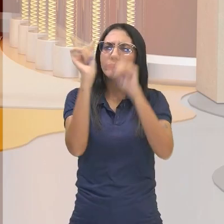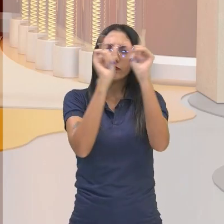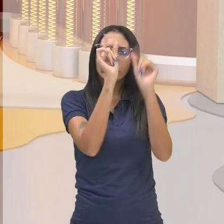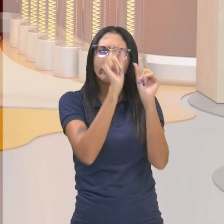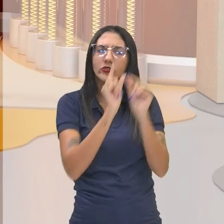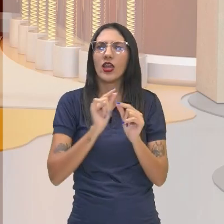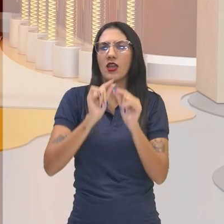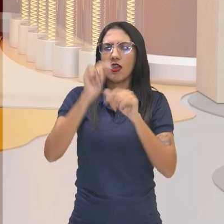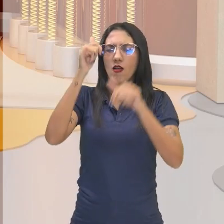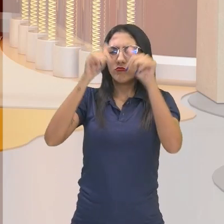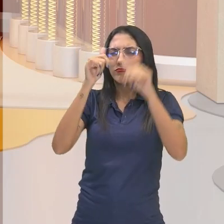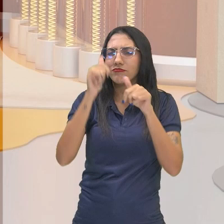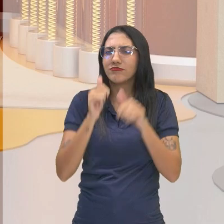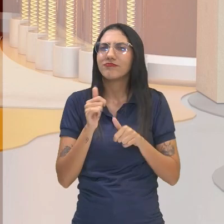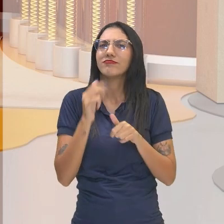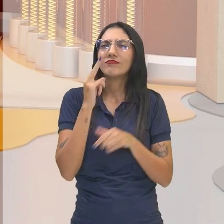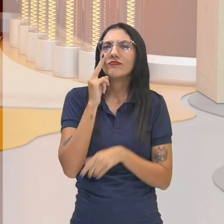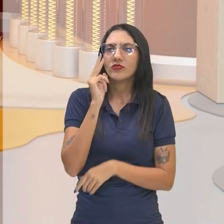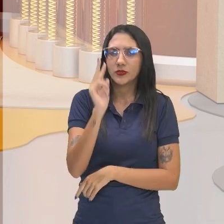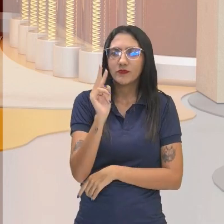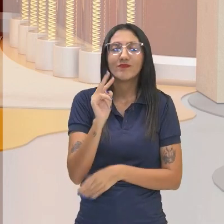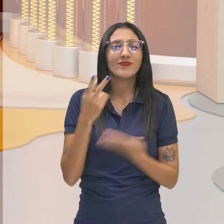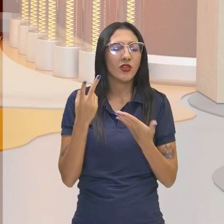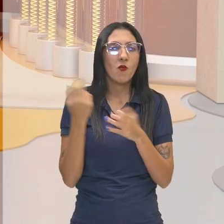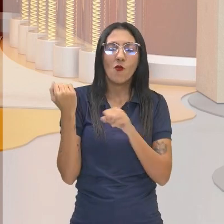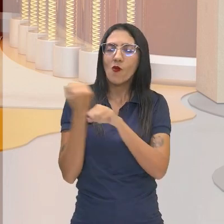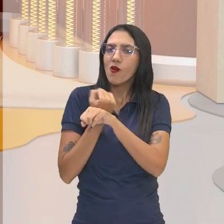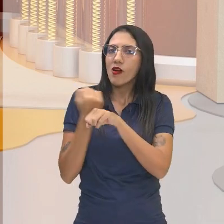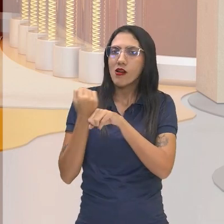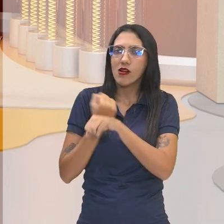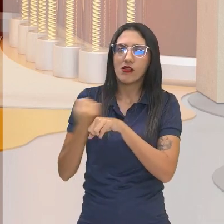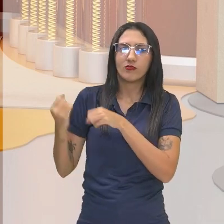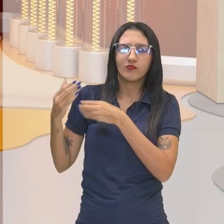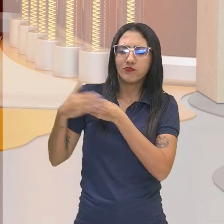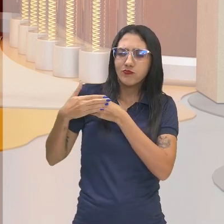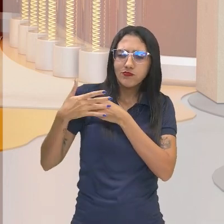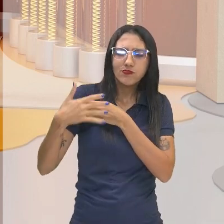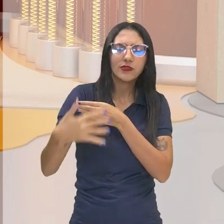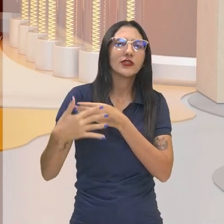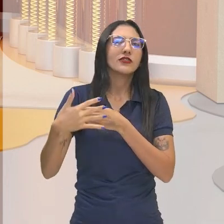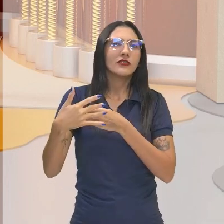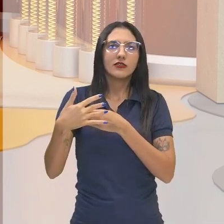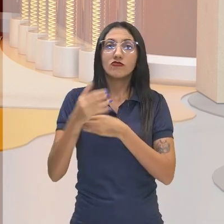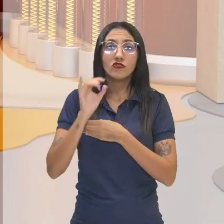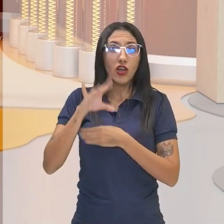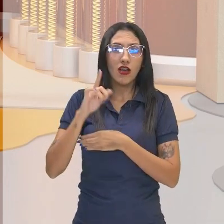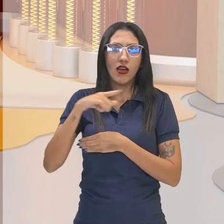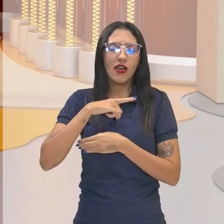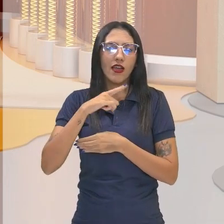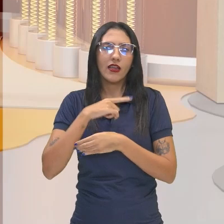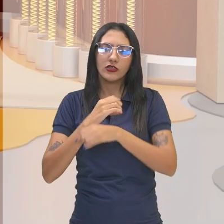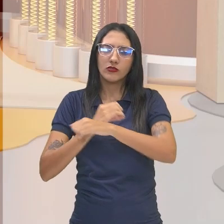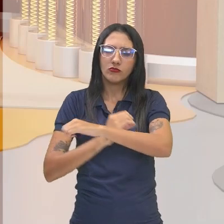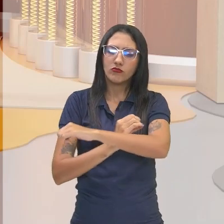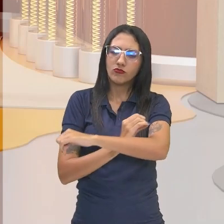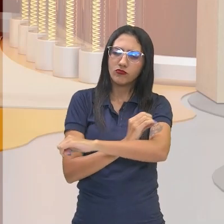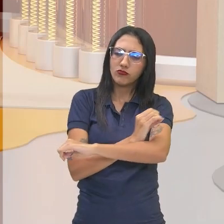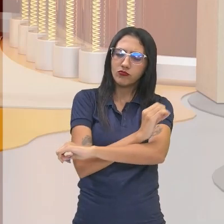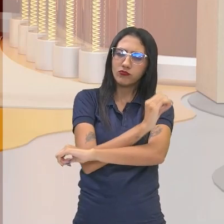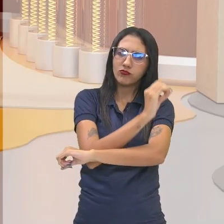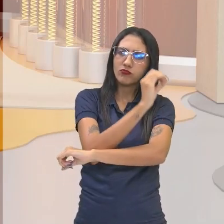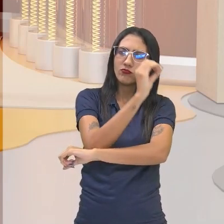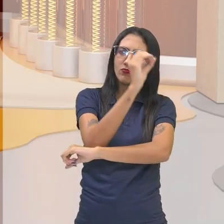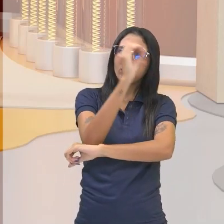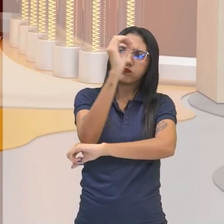muito tempo, somente, né, esse processo de do